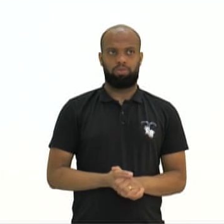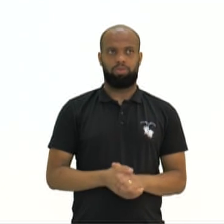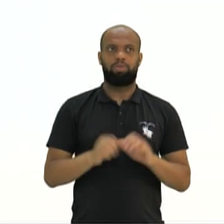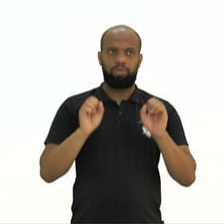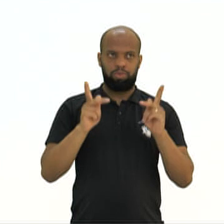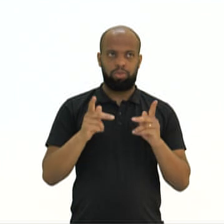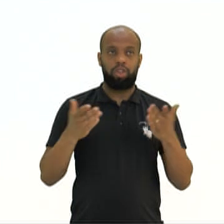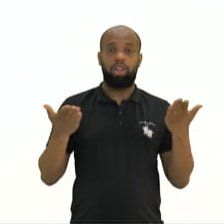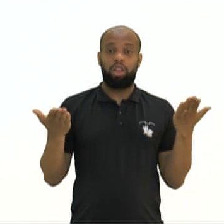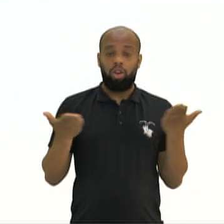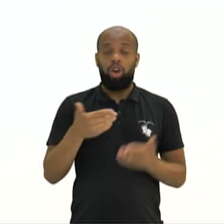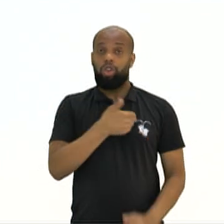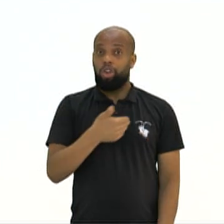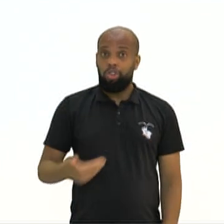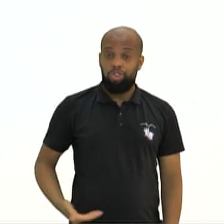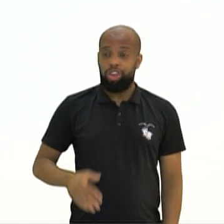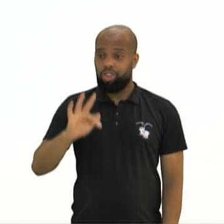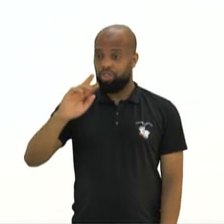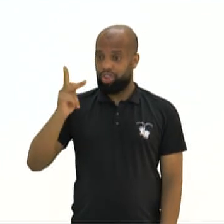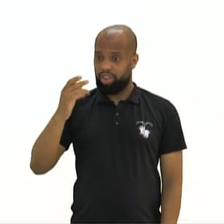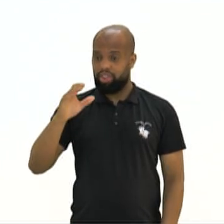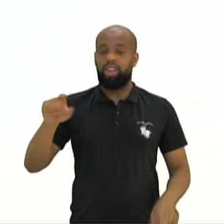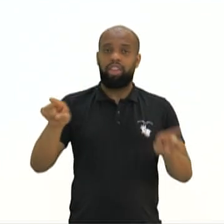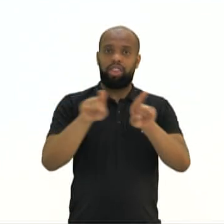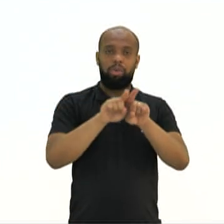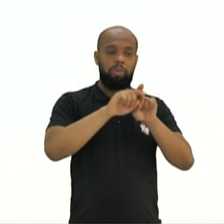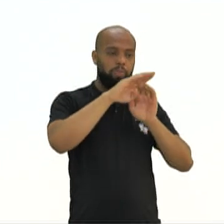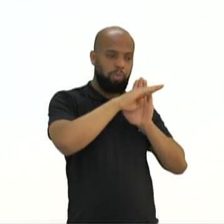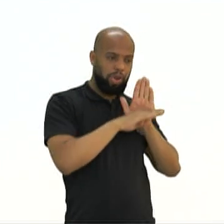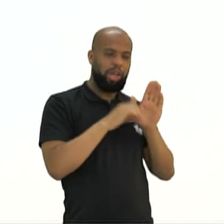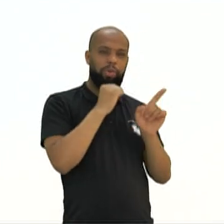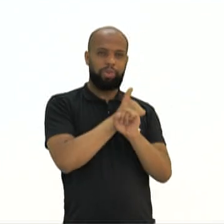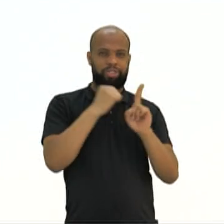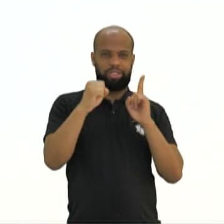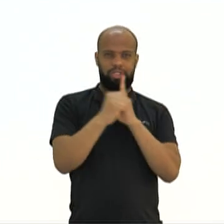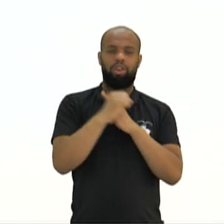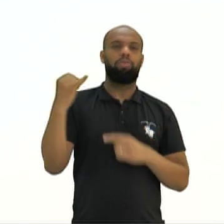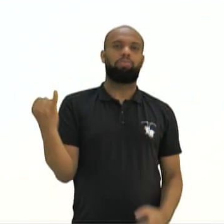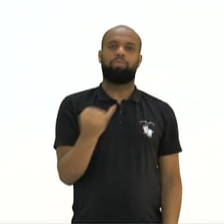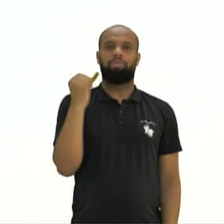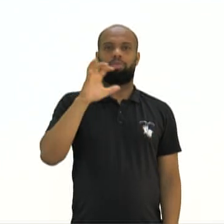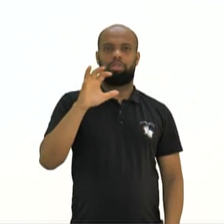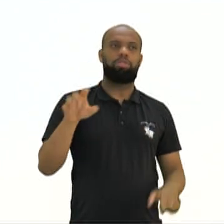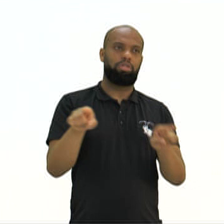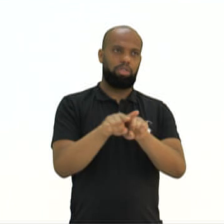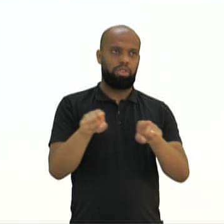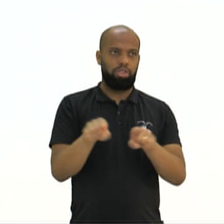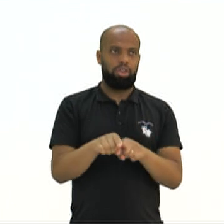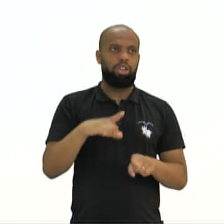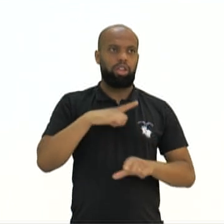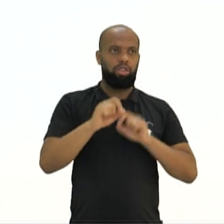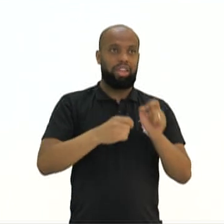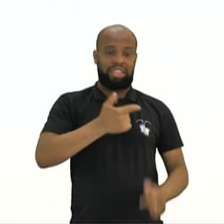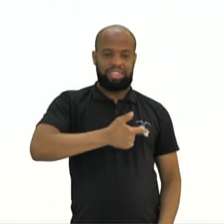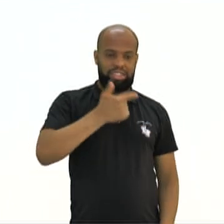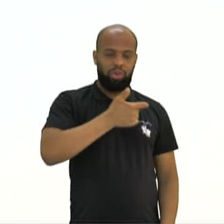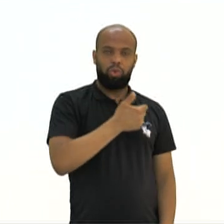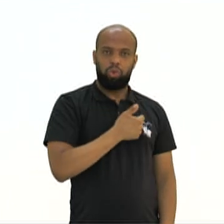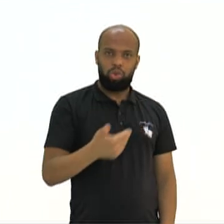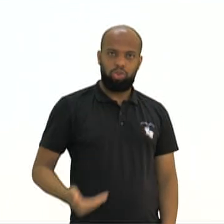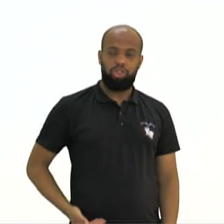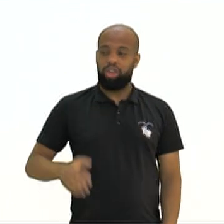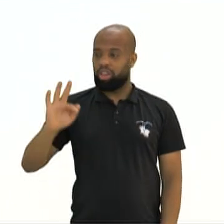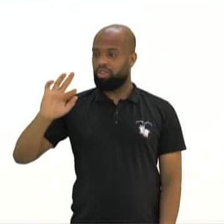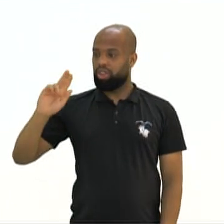Beleza? O governo de FHC e os programas sociais, né? Bem importante essa questão aqui, né? No segundo governo, Fernando